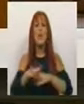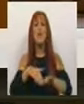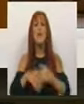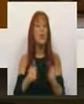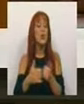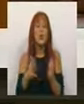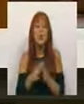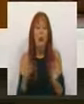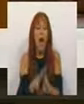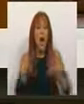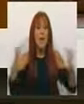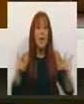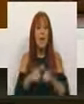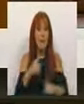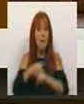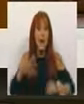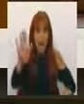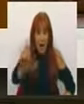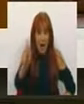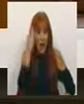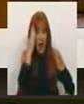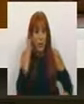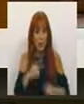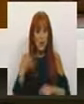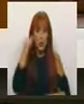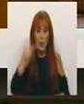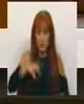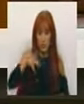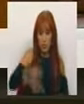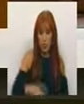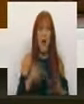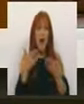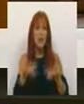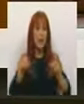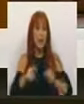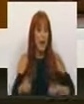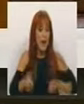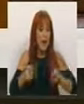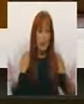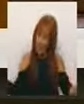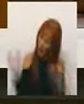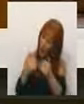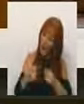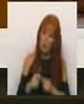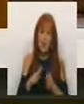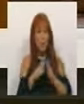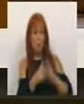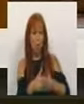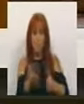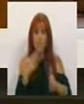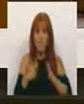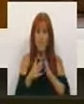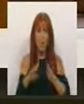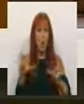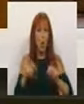tudo para aumentar também a média de estadia dos turistas em portugal ajudar também na aposta de captação cruzeiros em